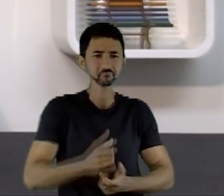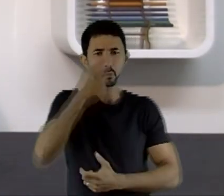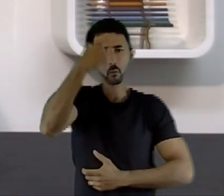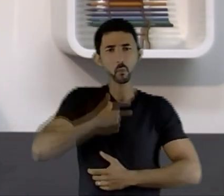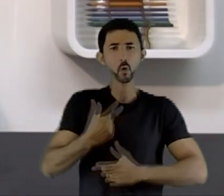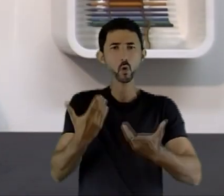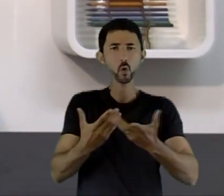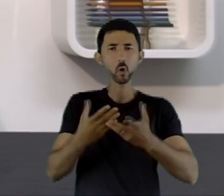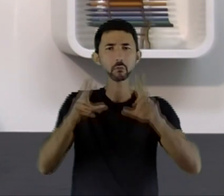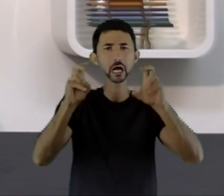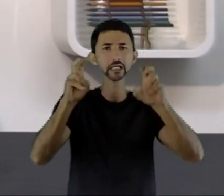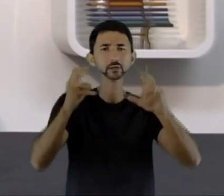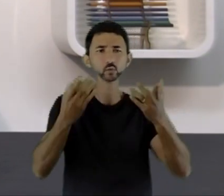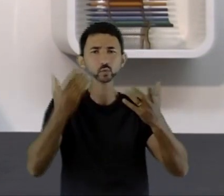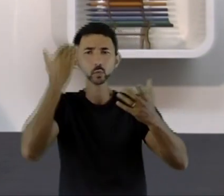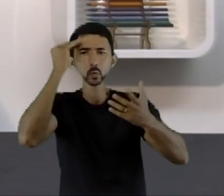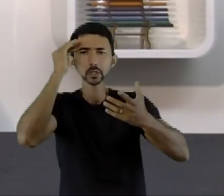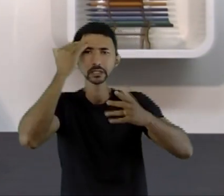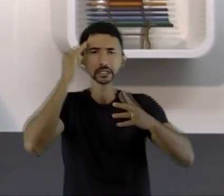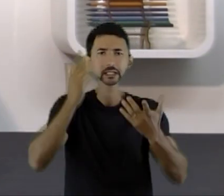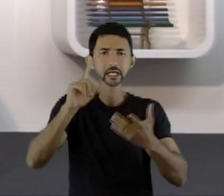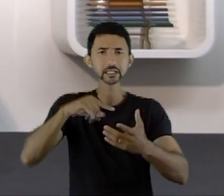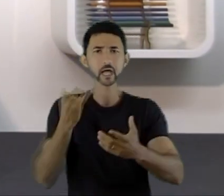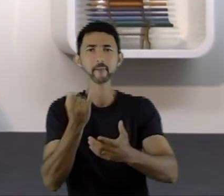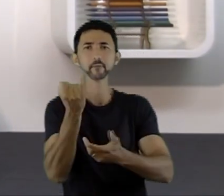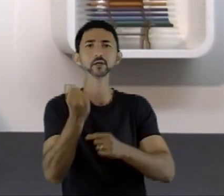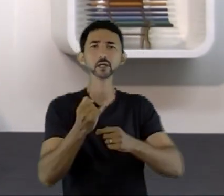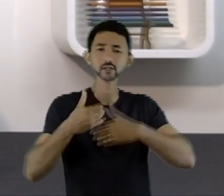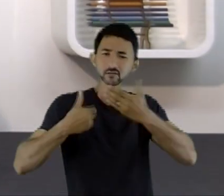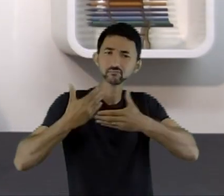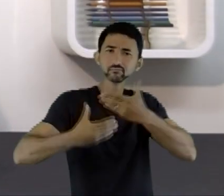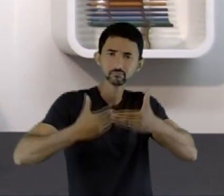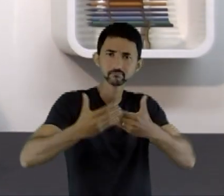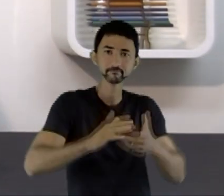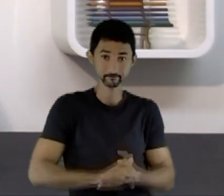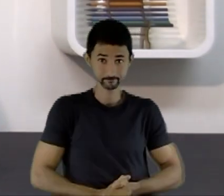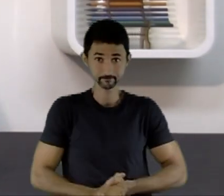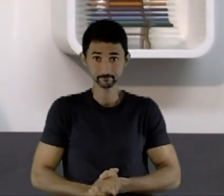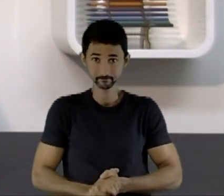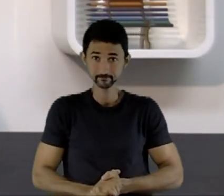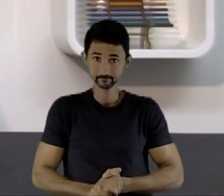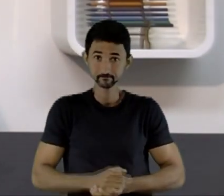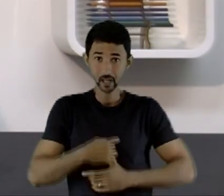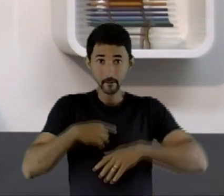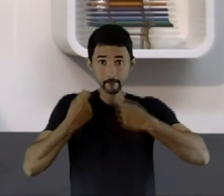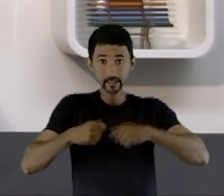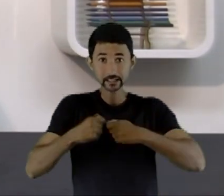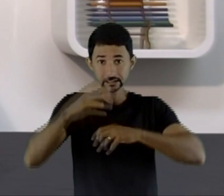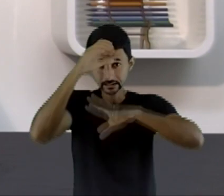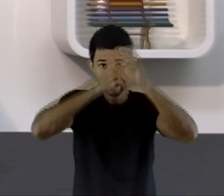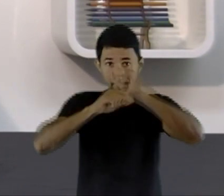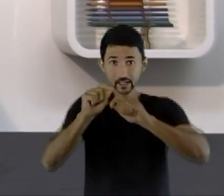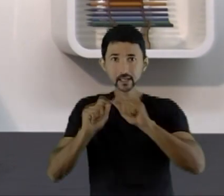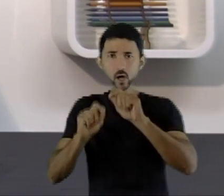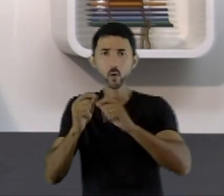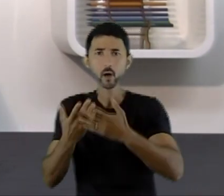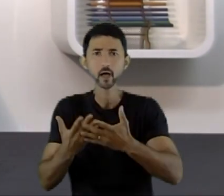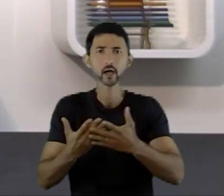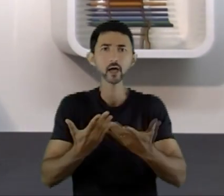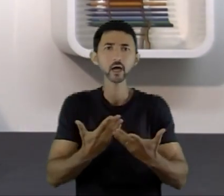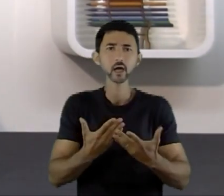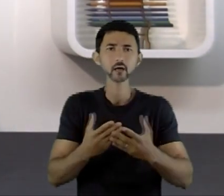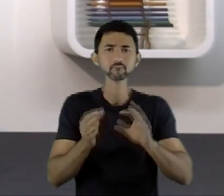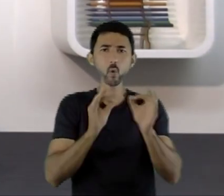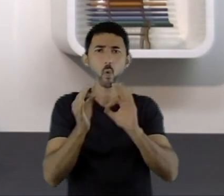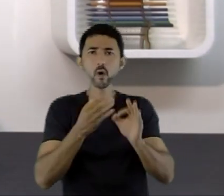um assunto que nós compreendemos que ele é importante e assim por diante. Então, eu preciso aprender a